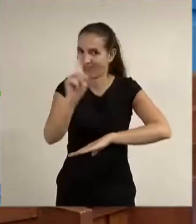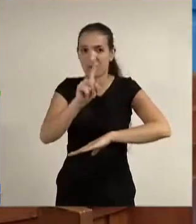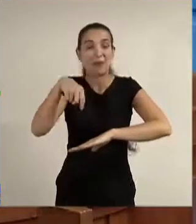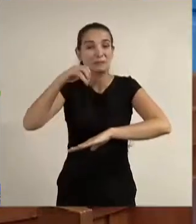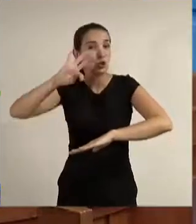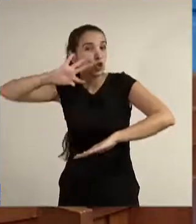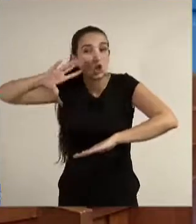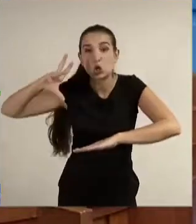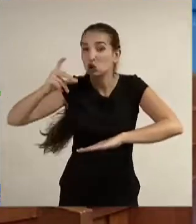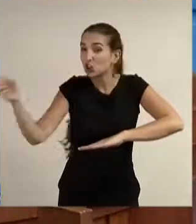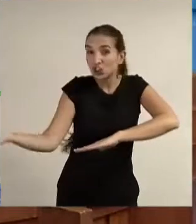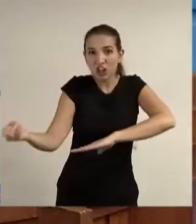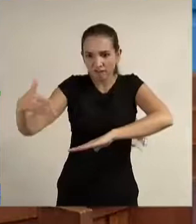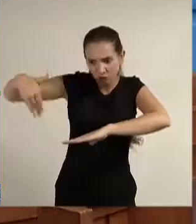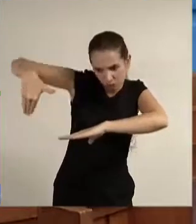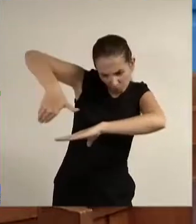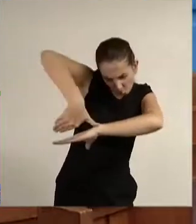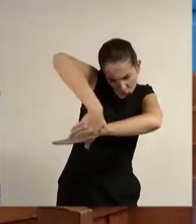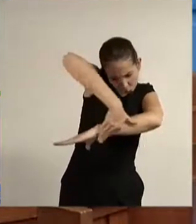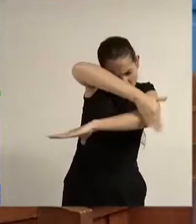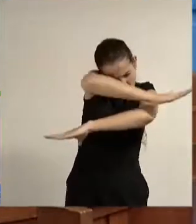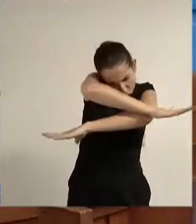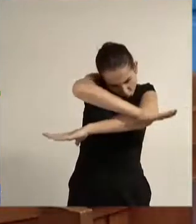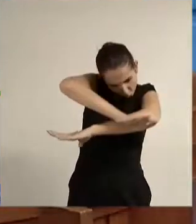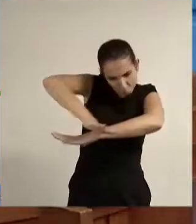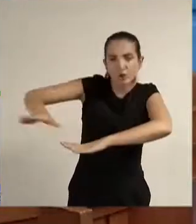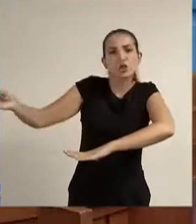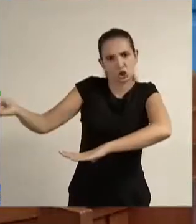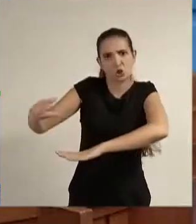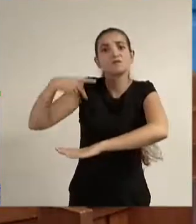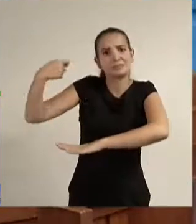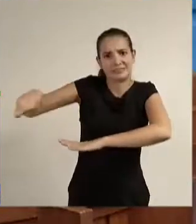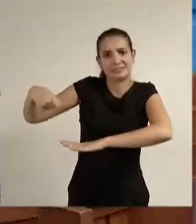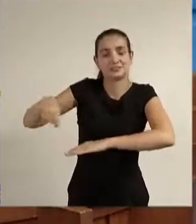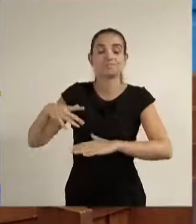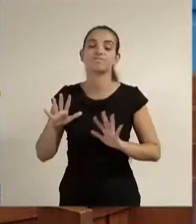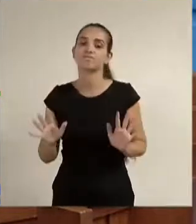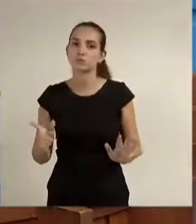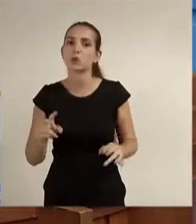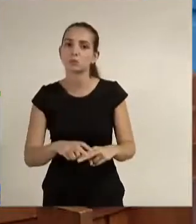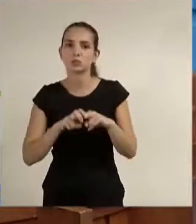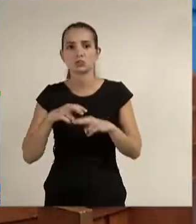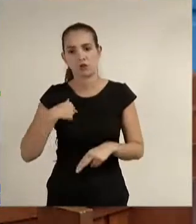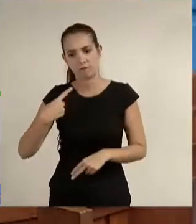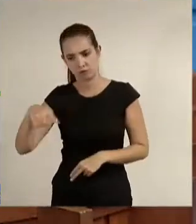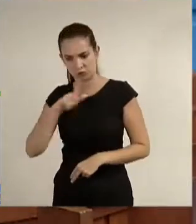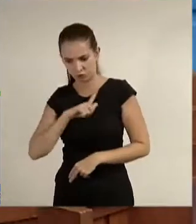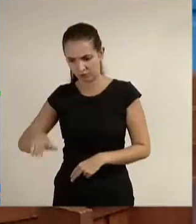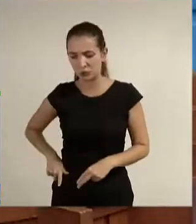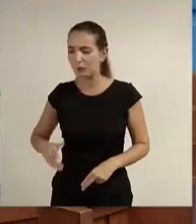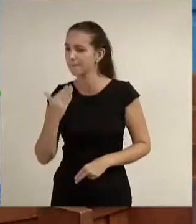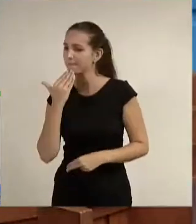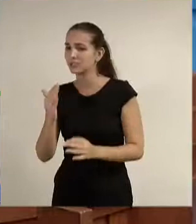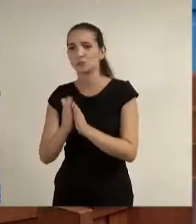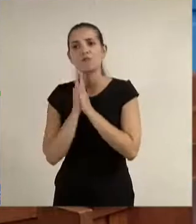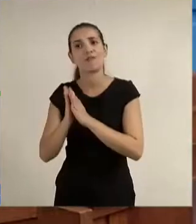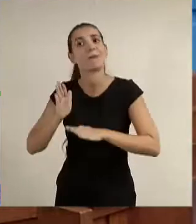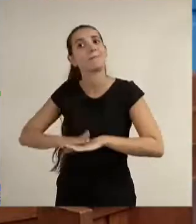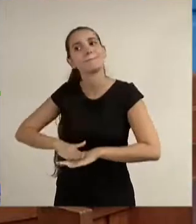comprometida. Mas eu fui lá pedir mais, porque, vendo a situação de Dourados, eu não